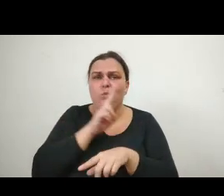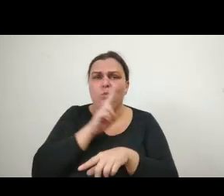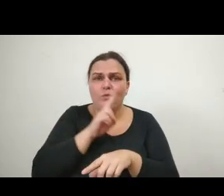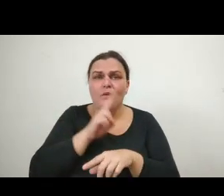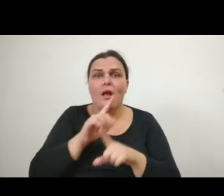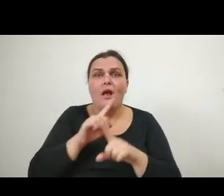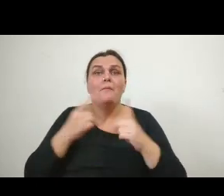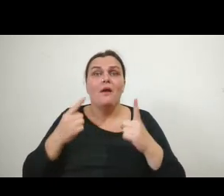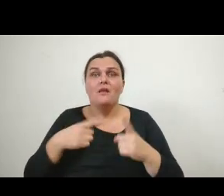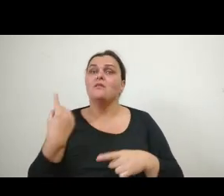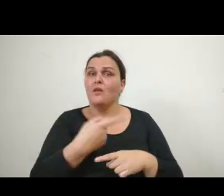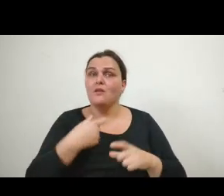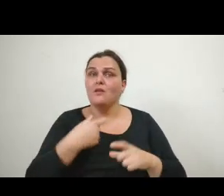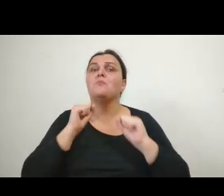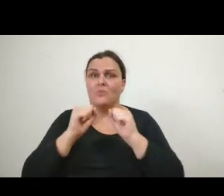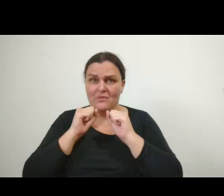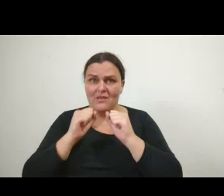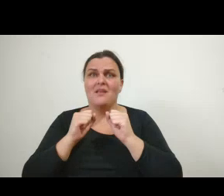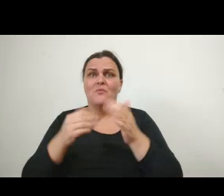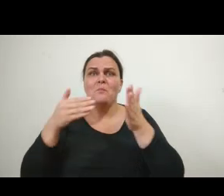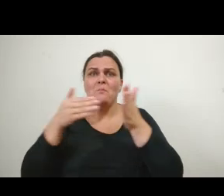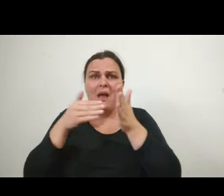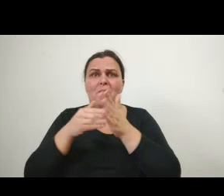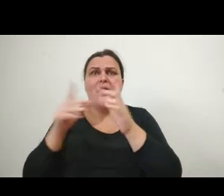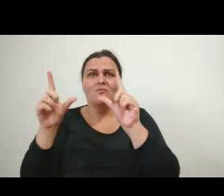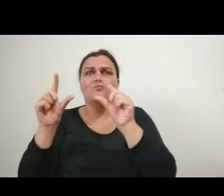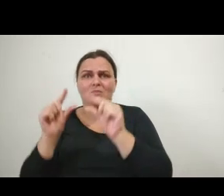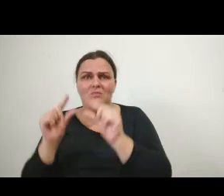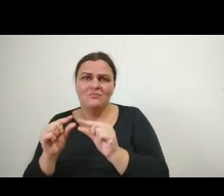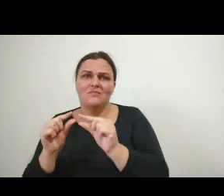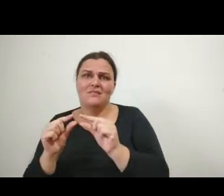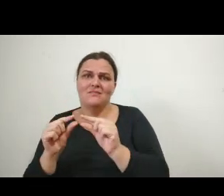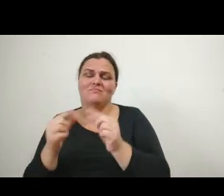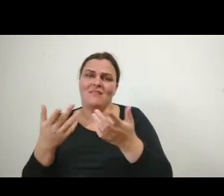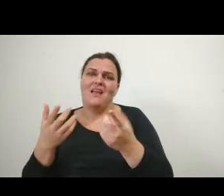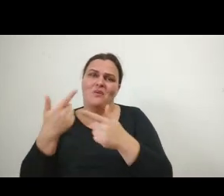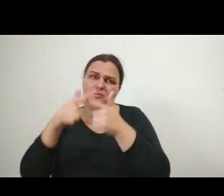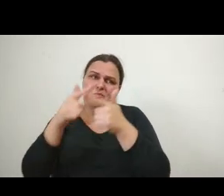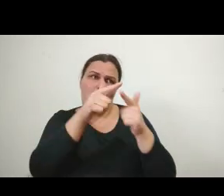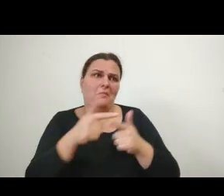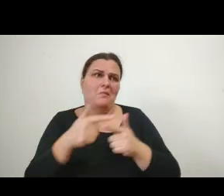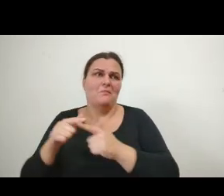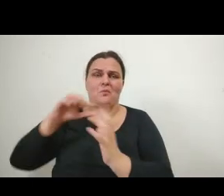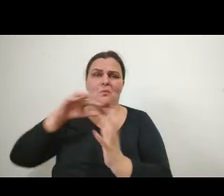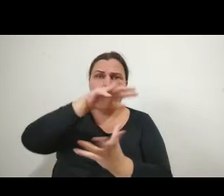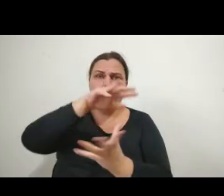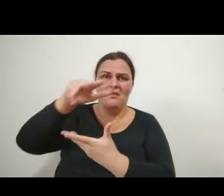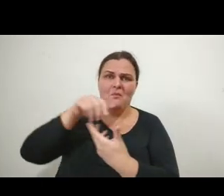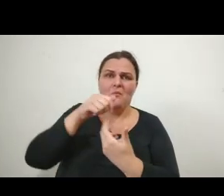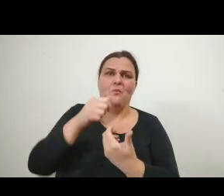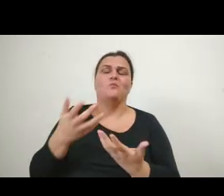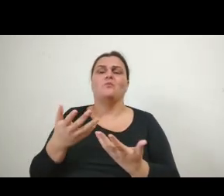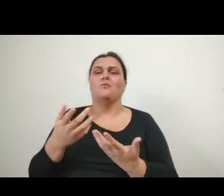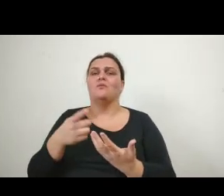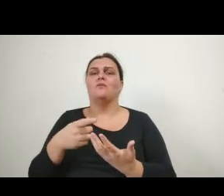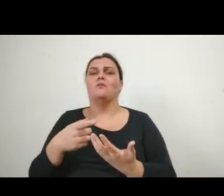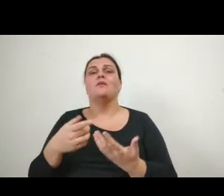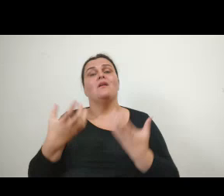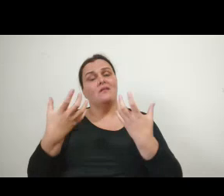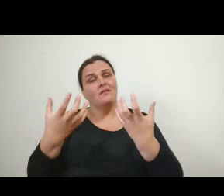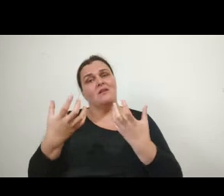impactos. Essa aí é a mensagem final que eu gostaria de deixar para vocês, né? Obrigado também,